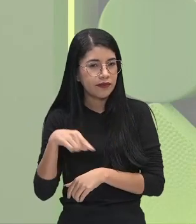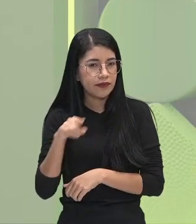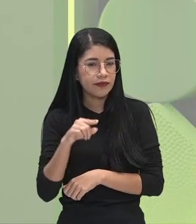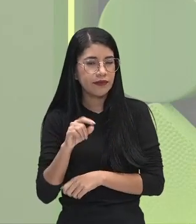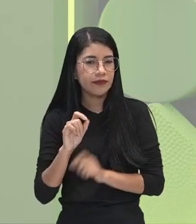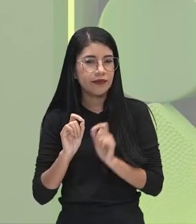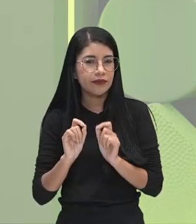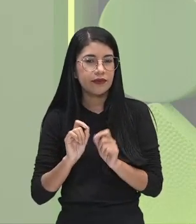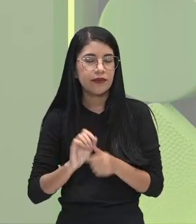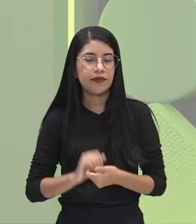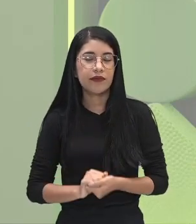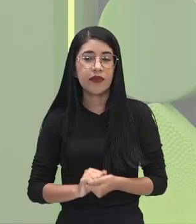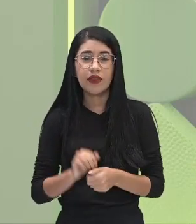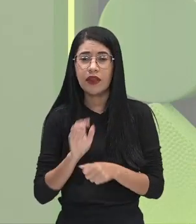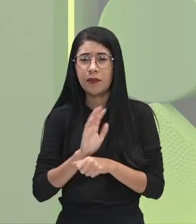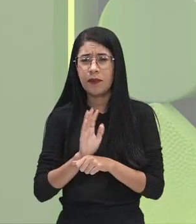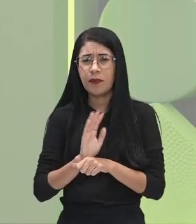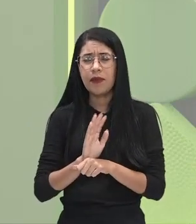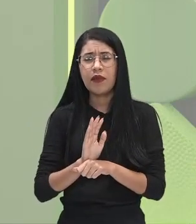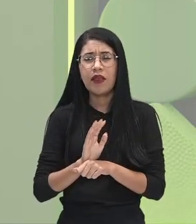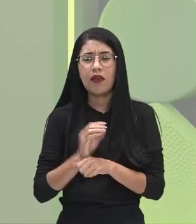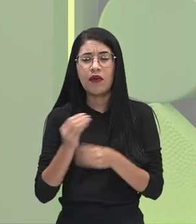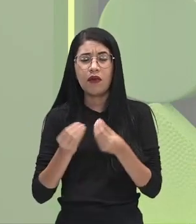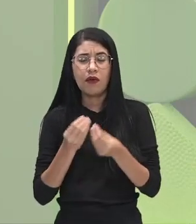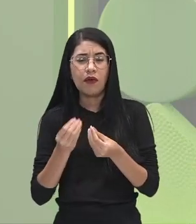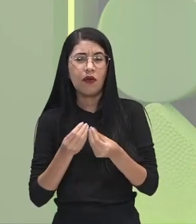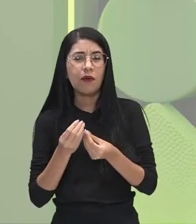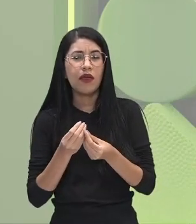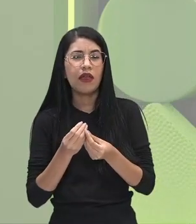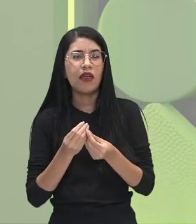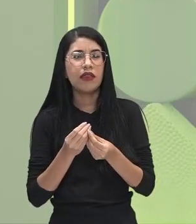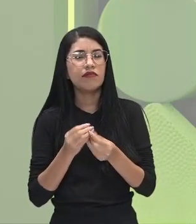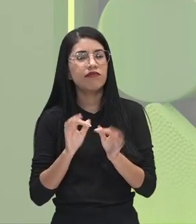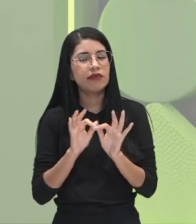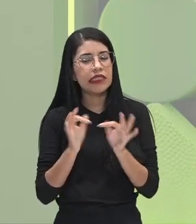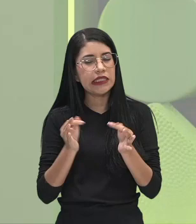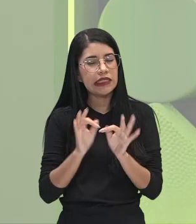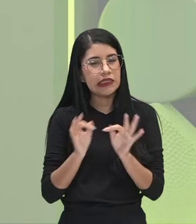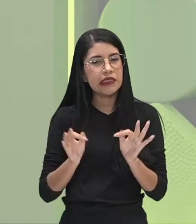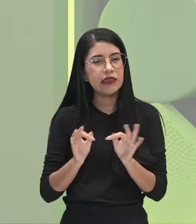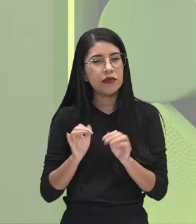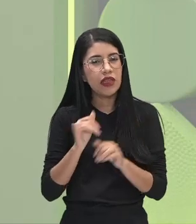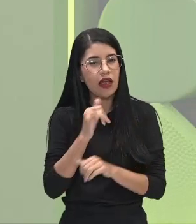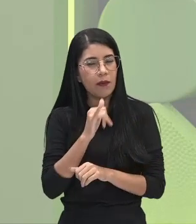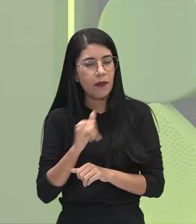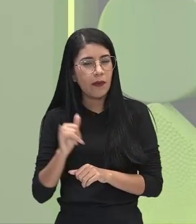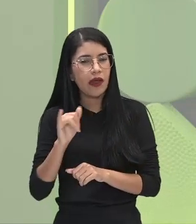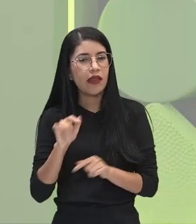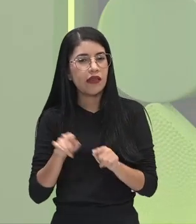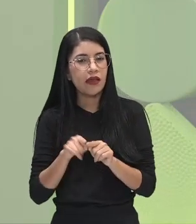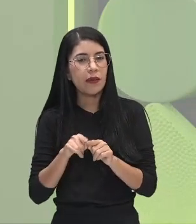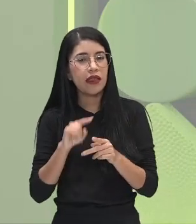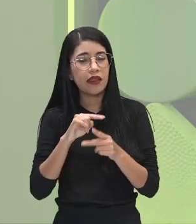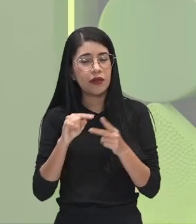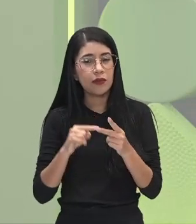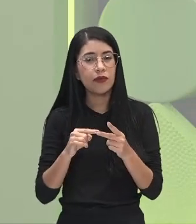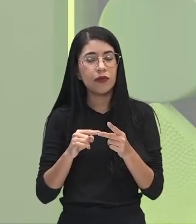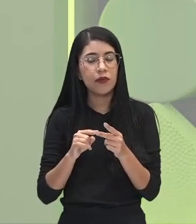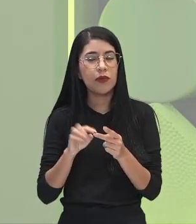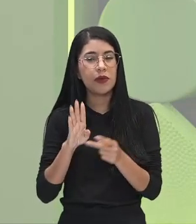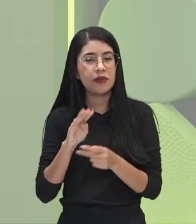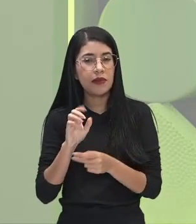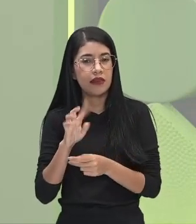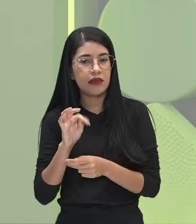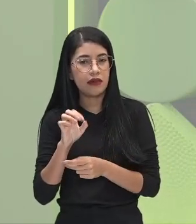vocês. Uma animação de um circuito elétrico também simples, ele tem aí um par de baterias ligadas em série,